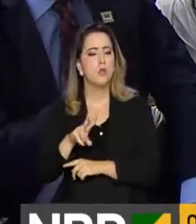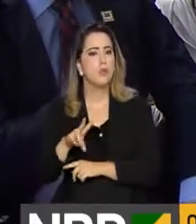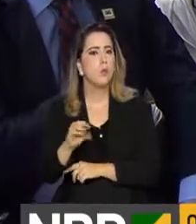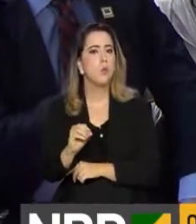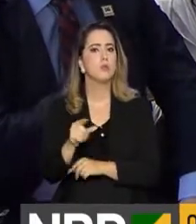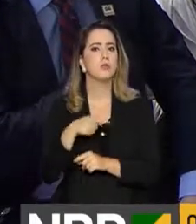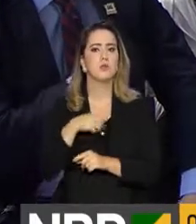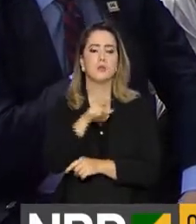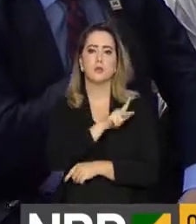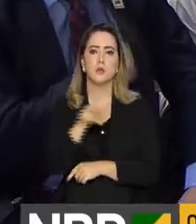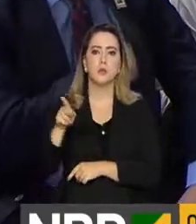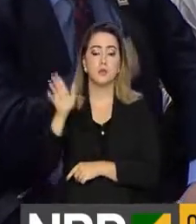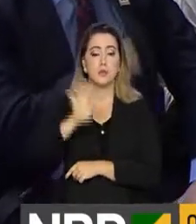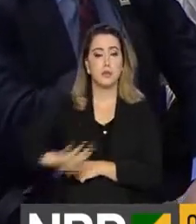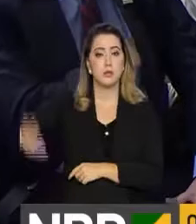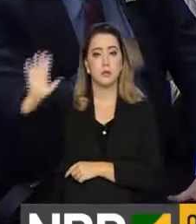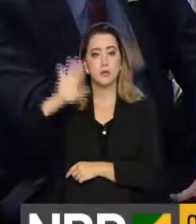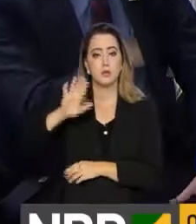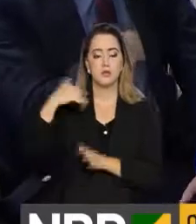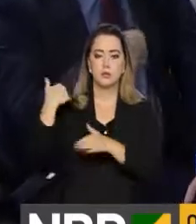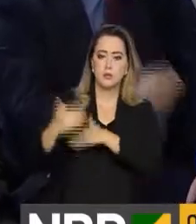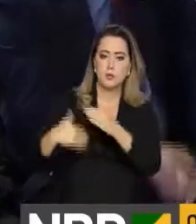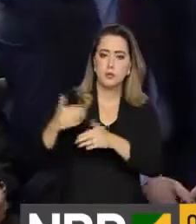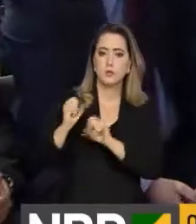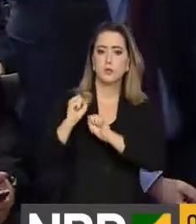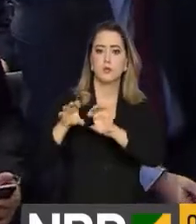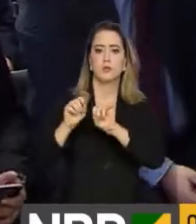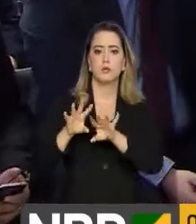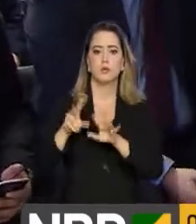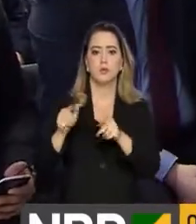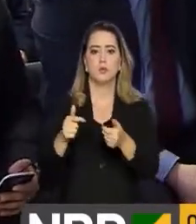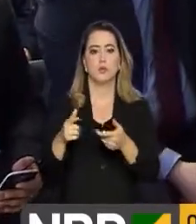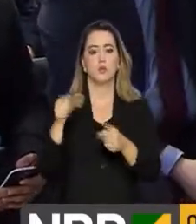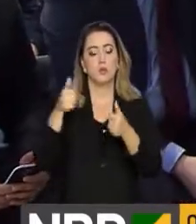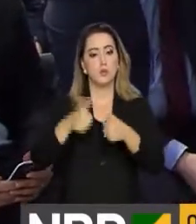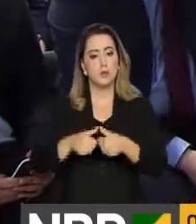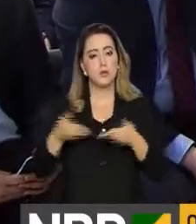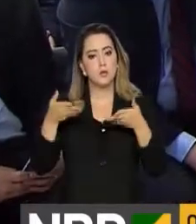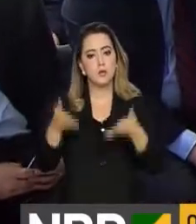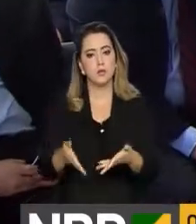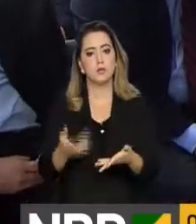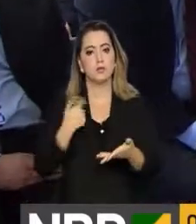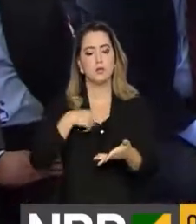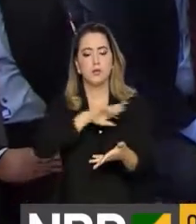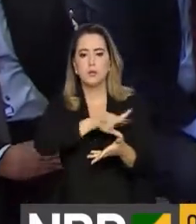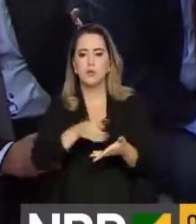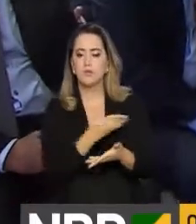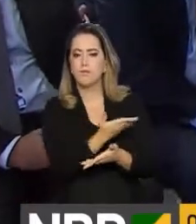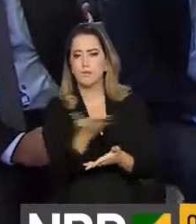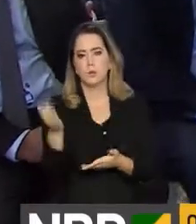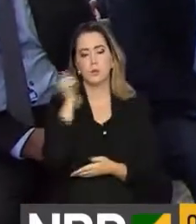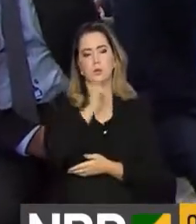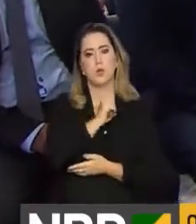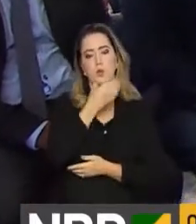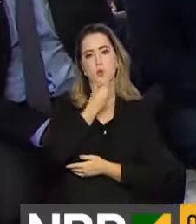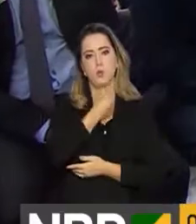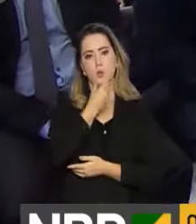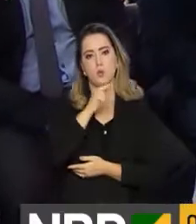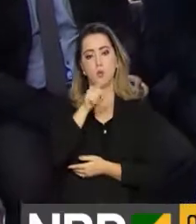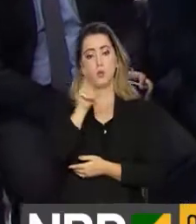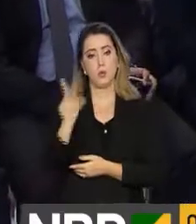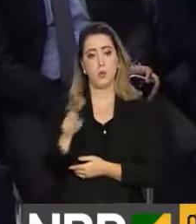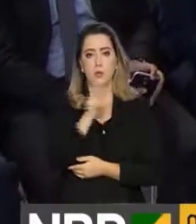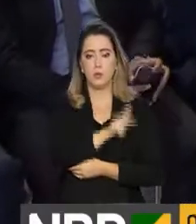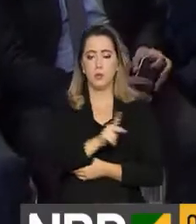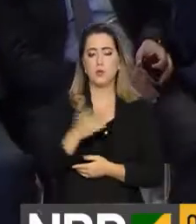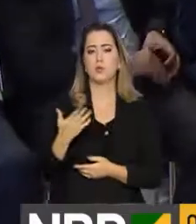desenvolvimento da educação enfim todos aqueles que aqui se acha desde os senhores e senhoras professores